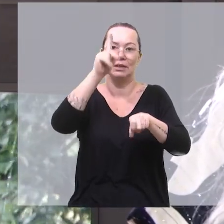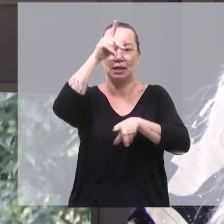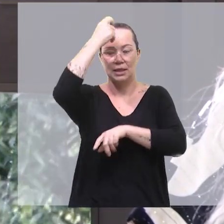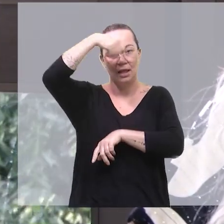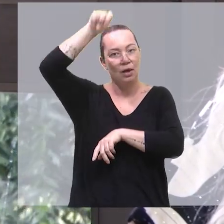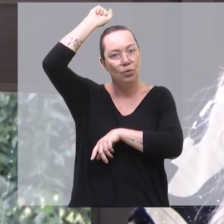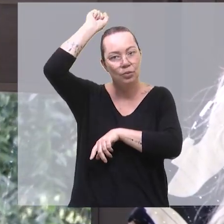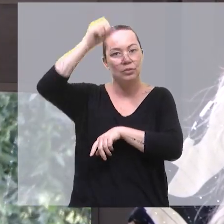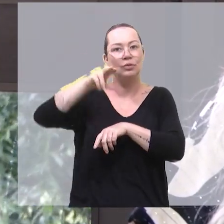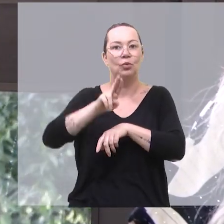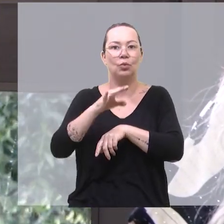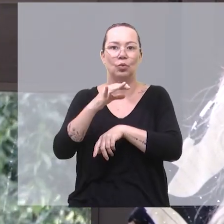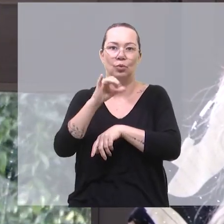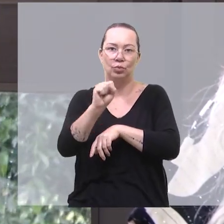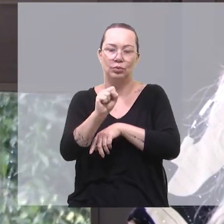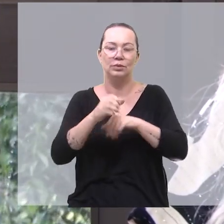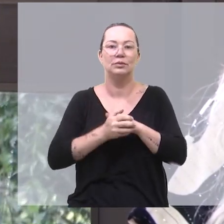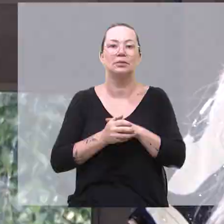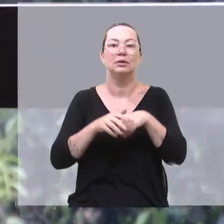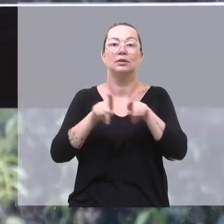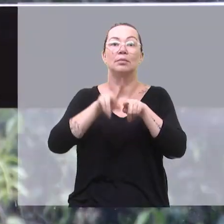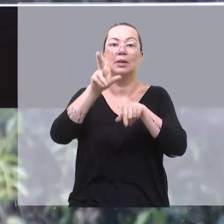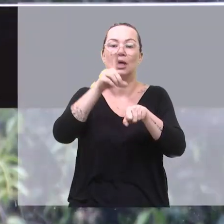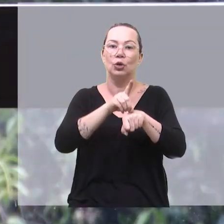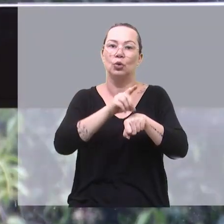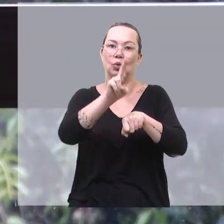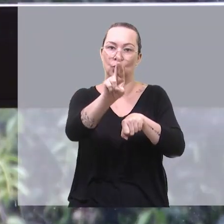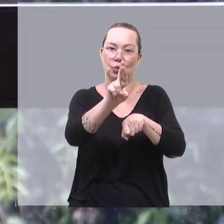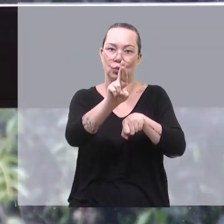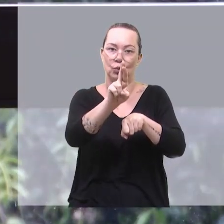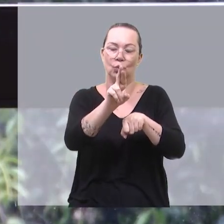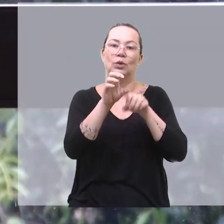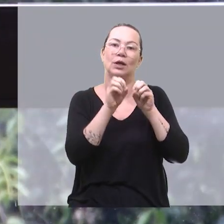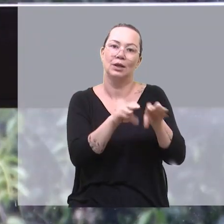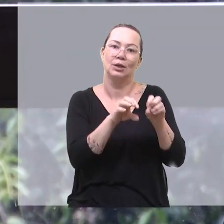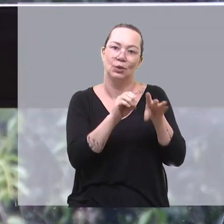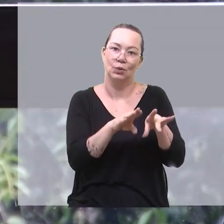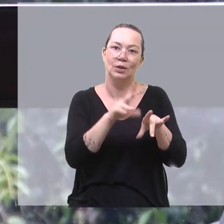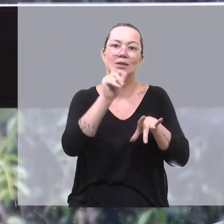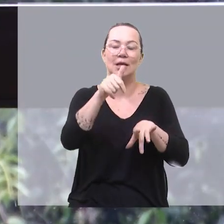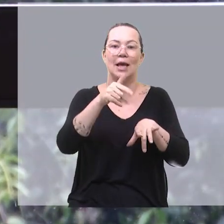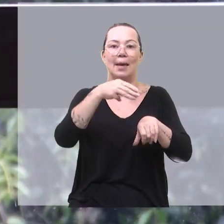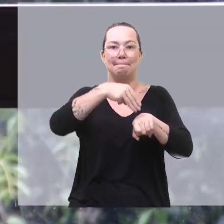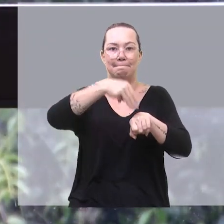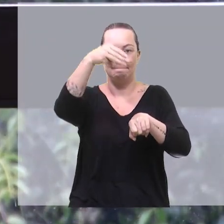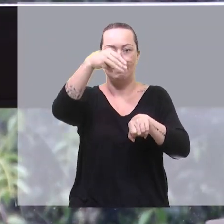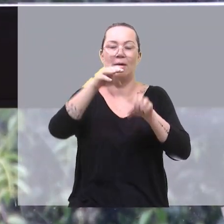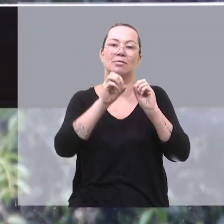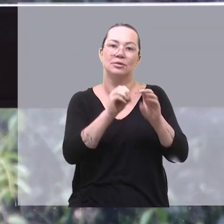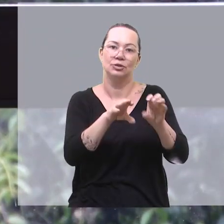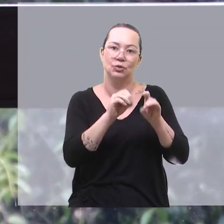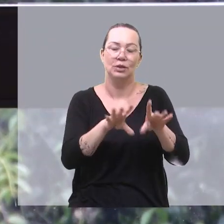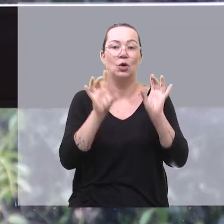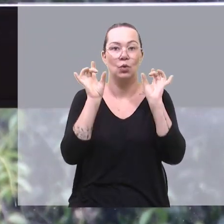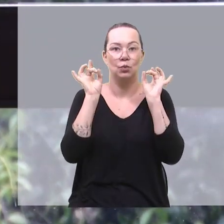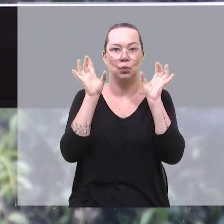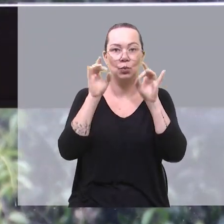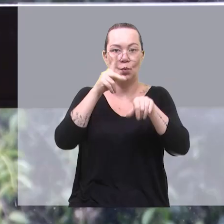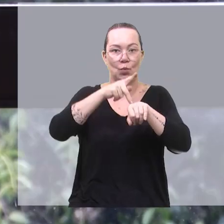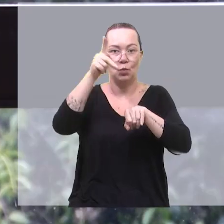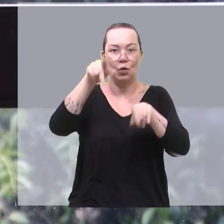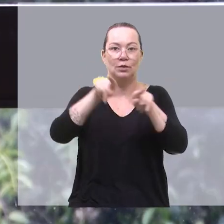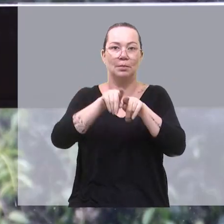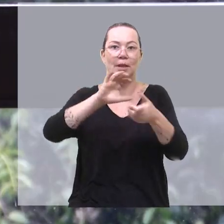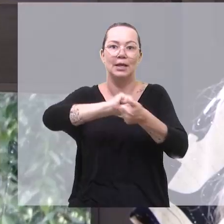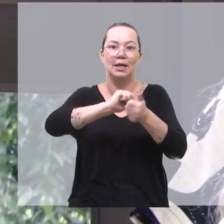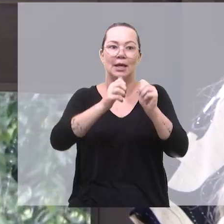da Universidade de Caxias do Sul. Além de doutora em educação, é mestra em educação,